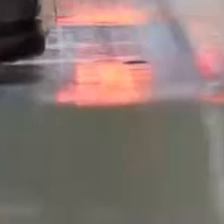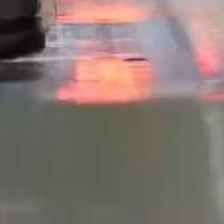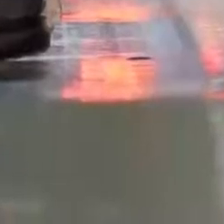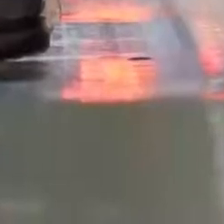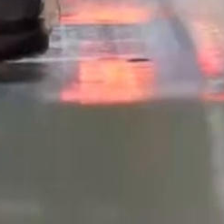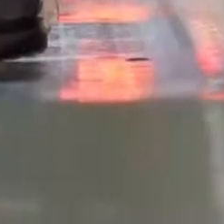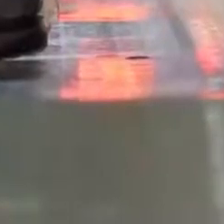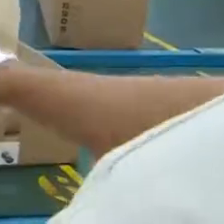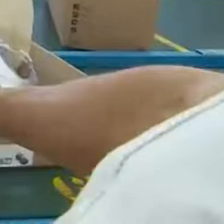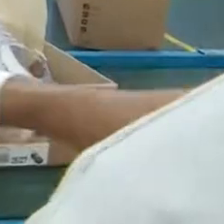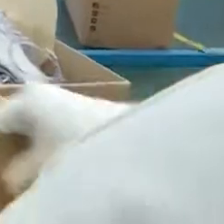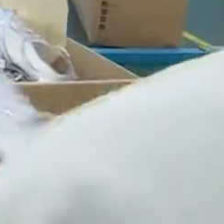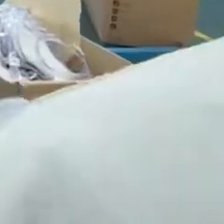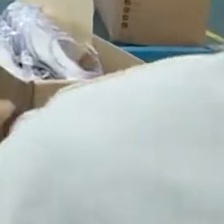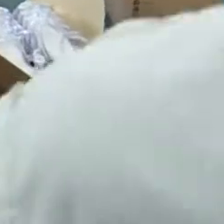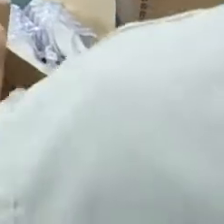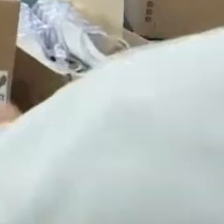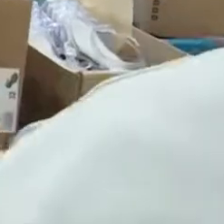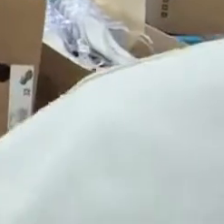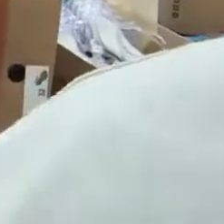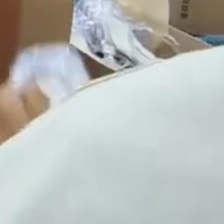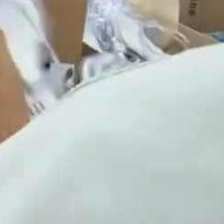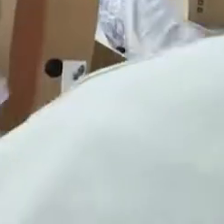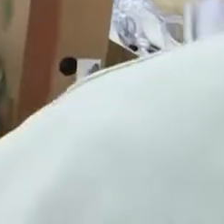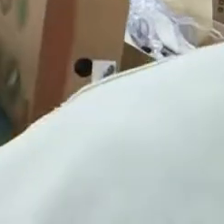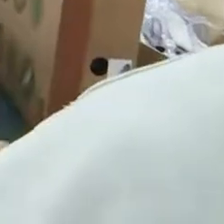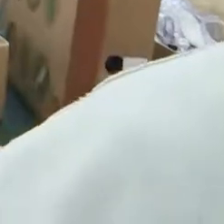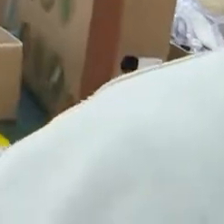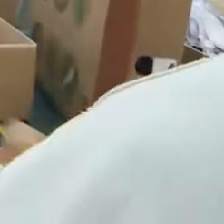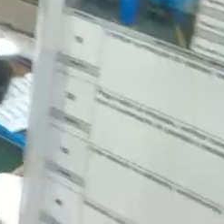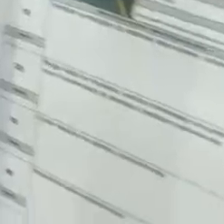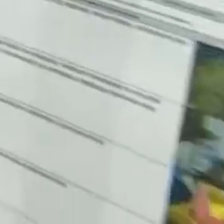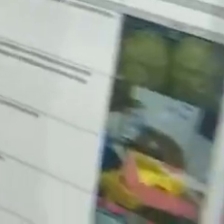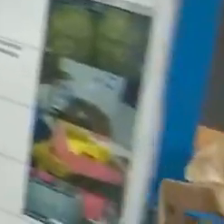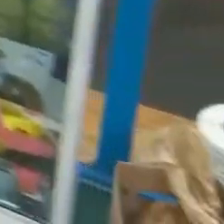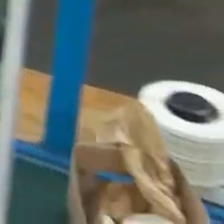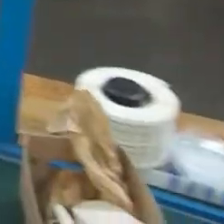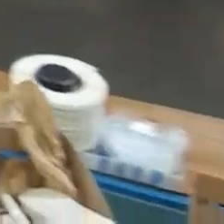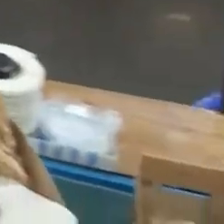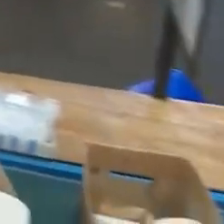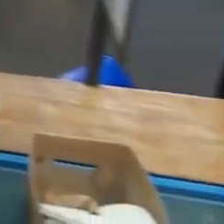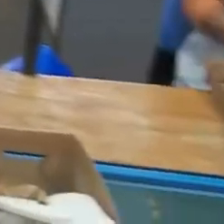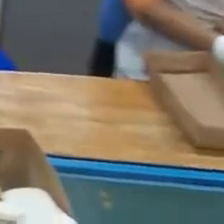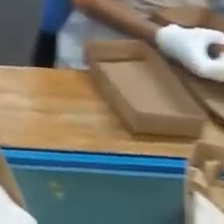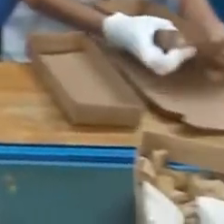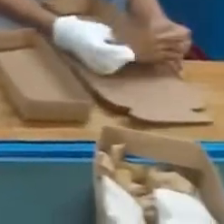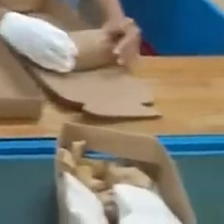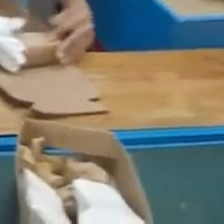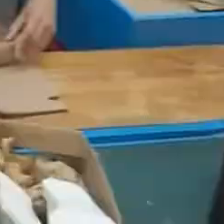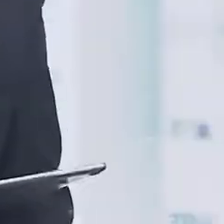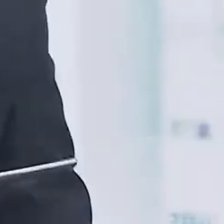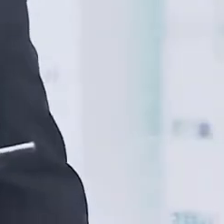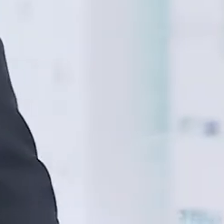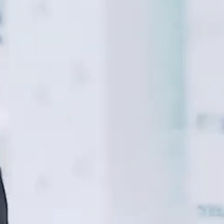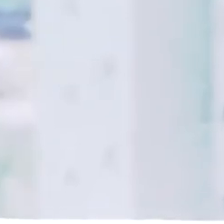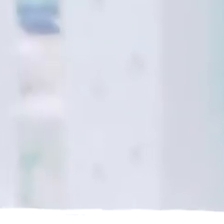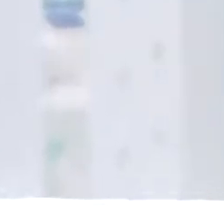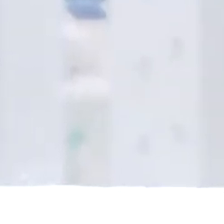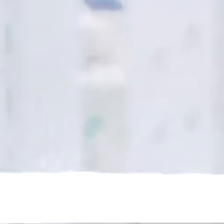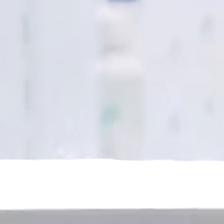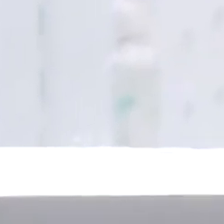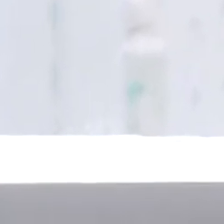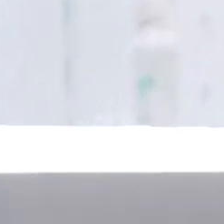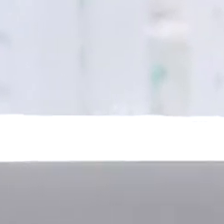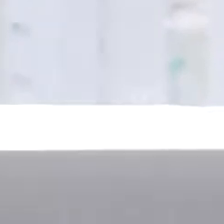brasileira gerou mais de 20 mil postos de trabalho entre os meses de janeiro e abril deste ano. Agora, no